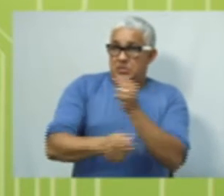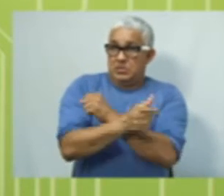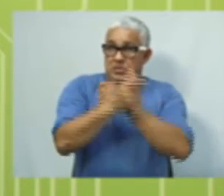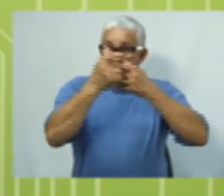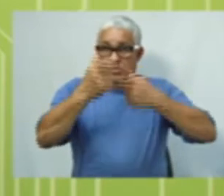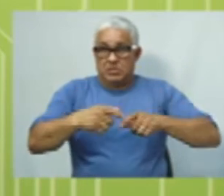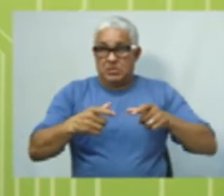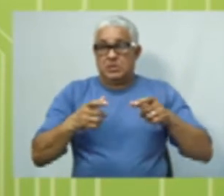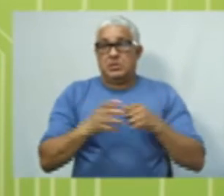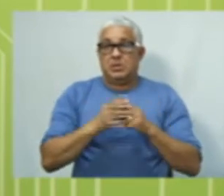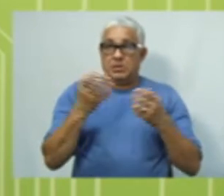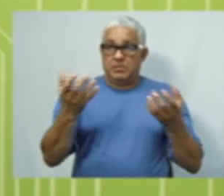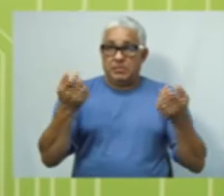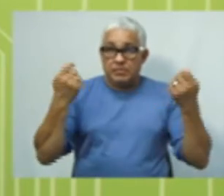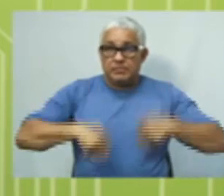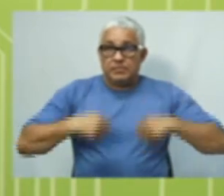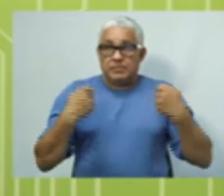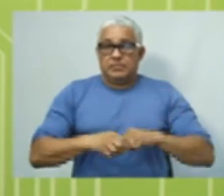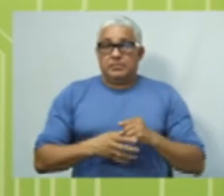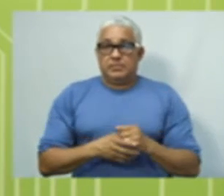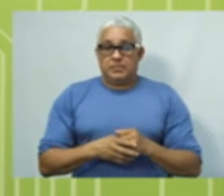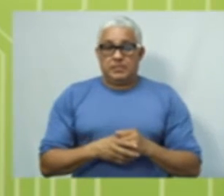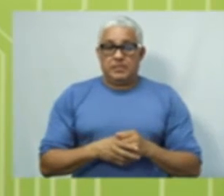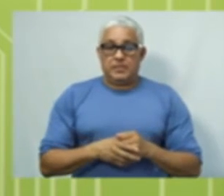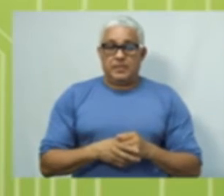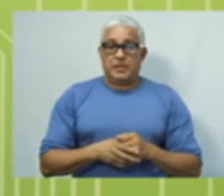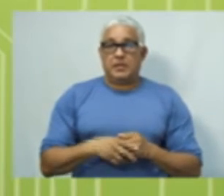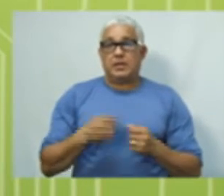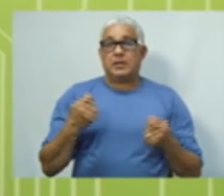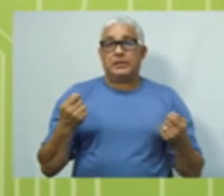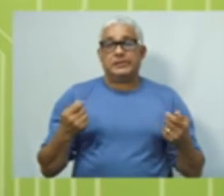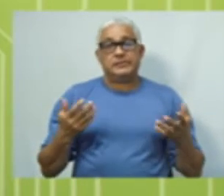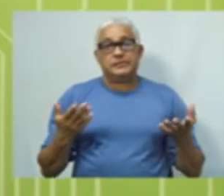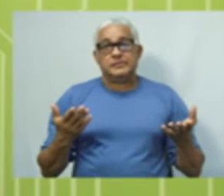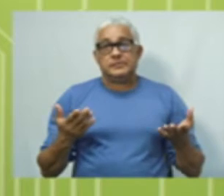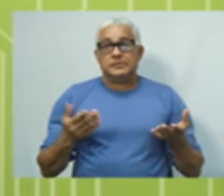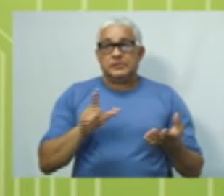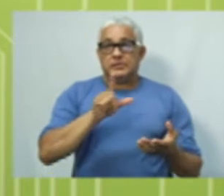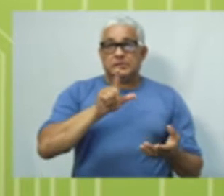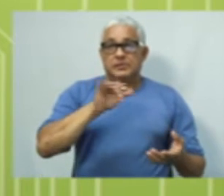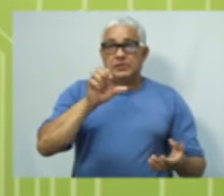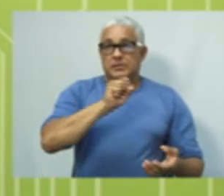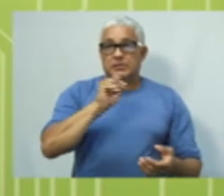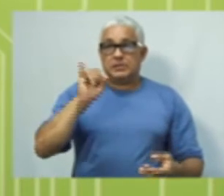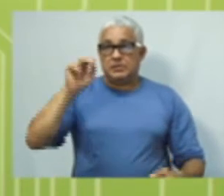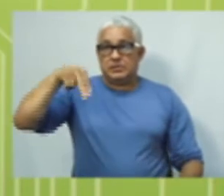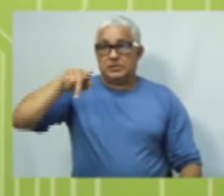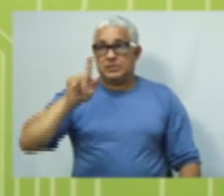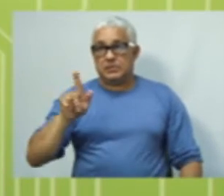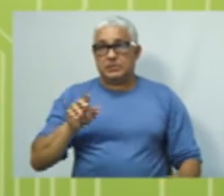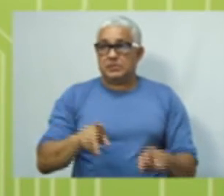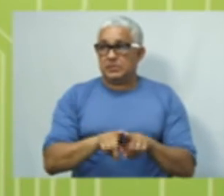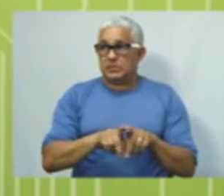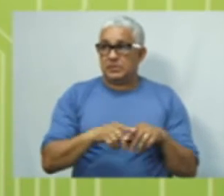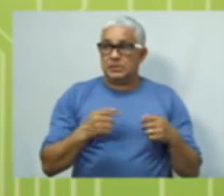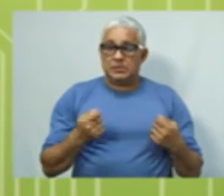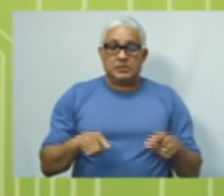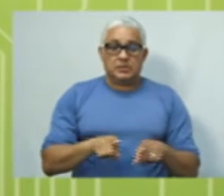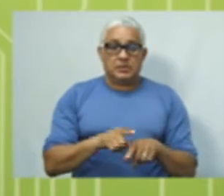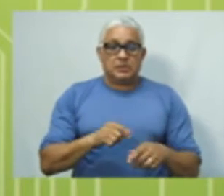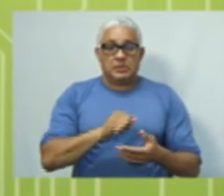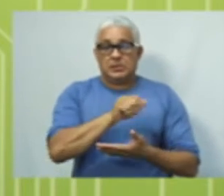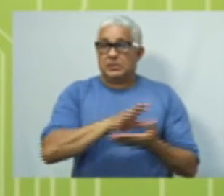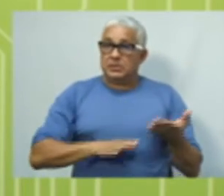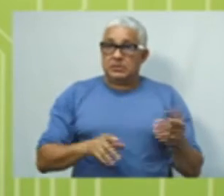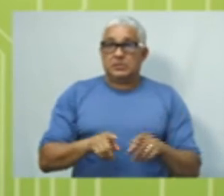aonde requer, vamos dizer, um aporte maior, eu termino alocando um leasing, por exemplo, né, que nós já falamos. Aí tem outras,